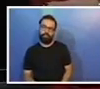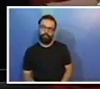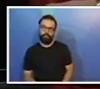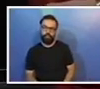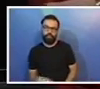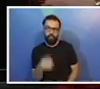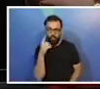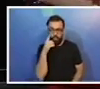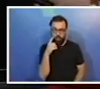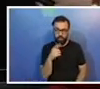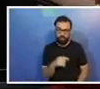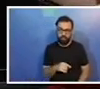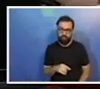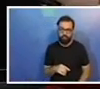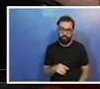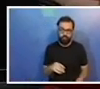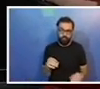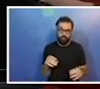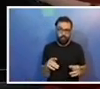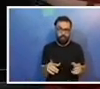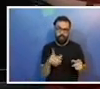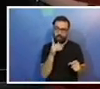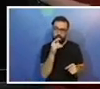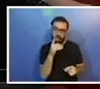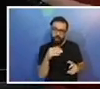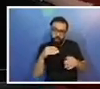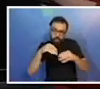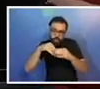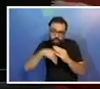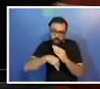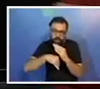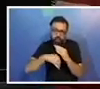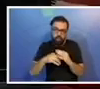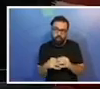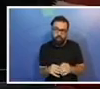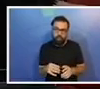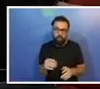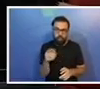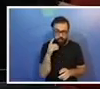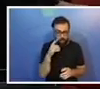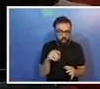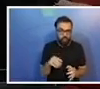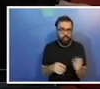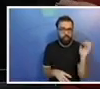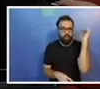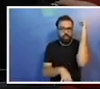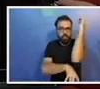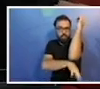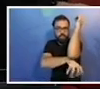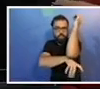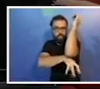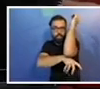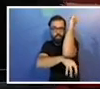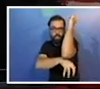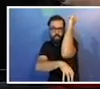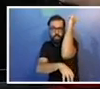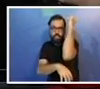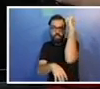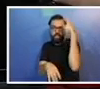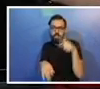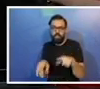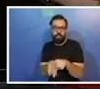água, assim, ó, das copas dessas árvores. Embaixo tem as raízes das árvores e